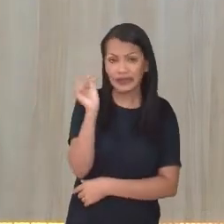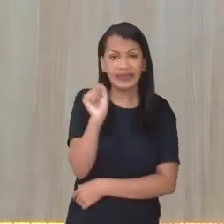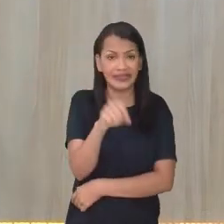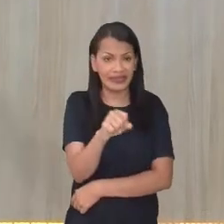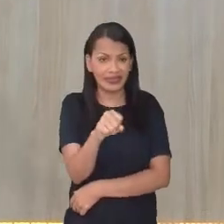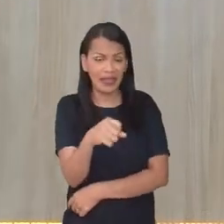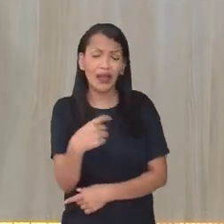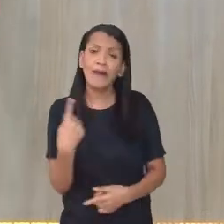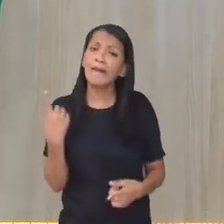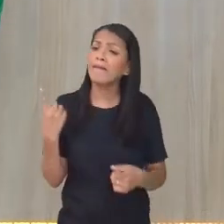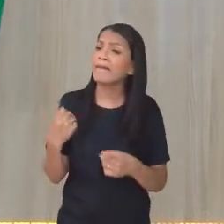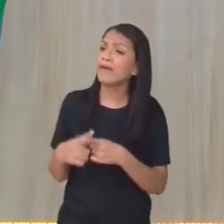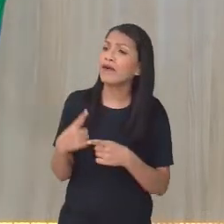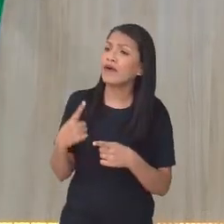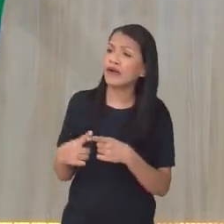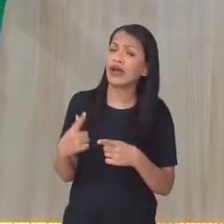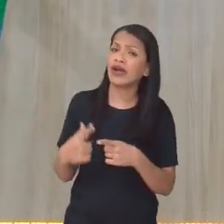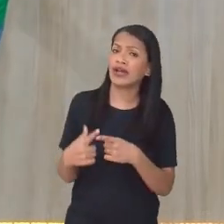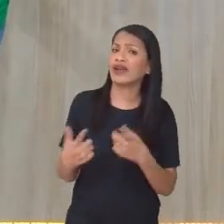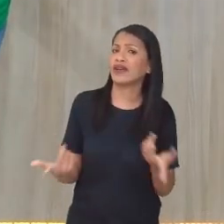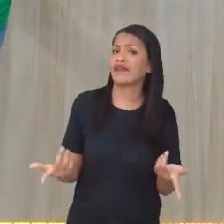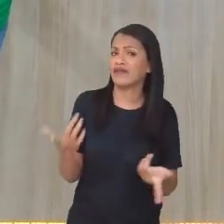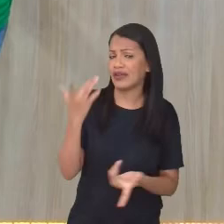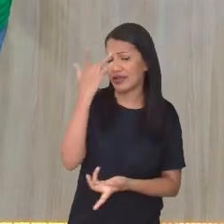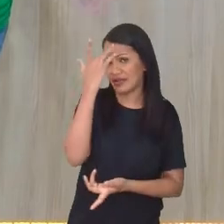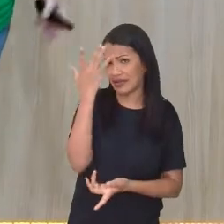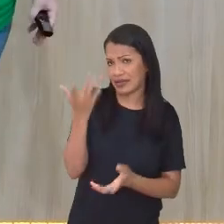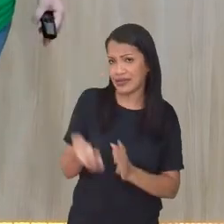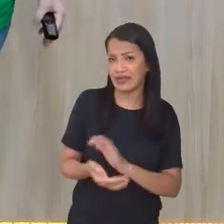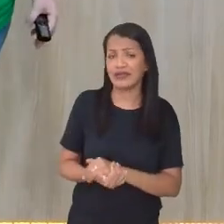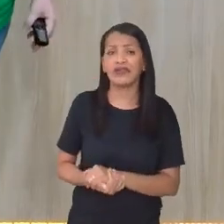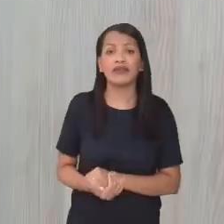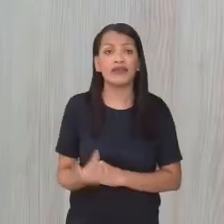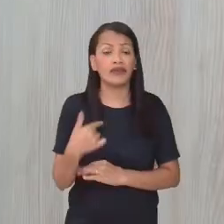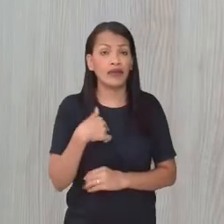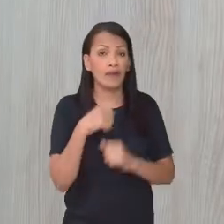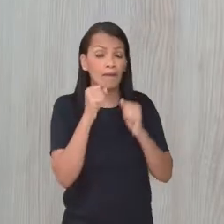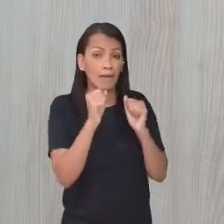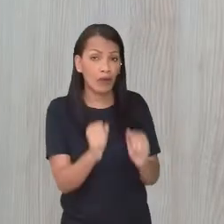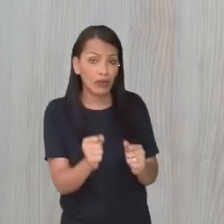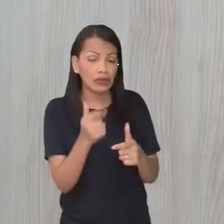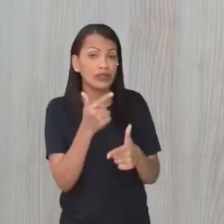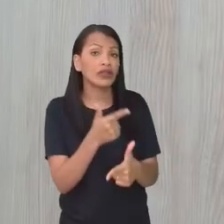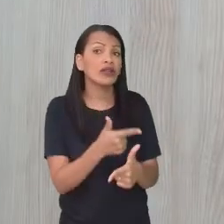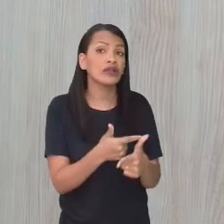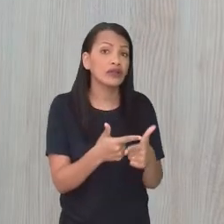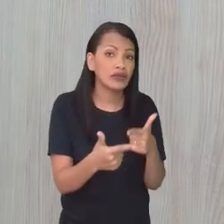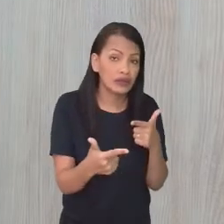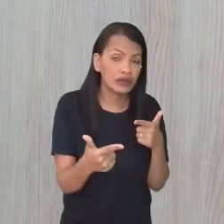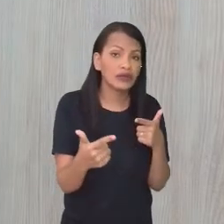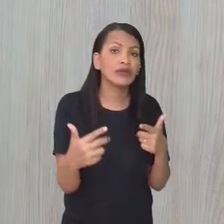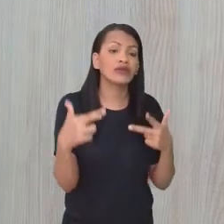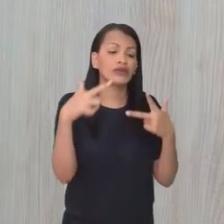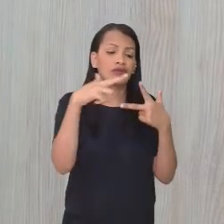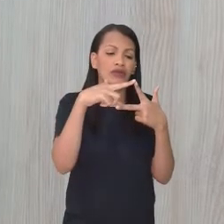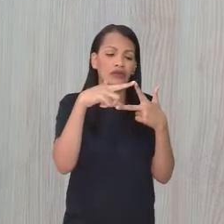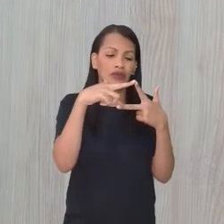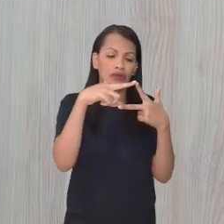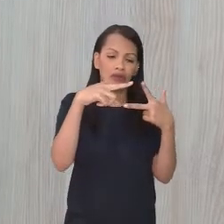Por que, professora? Por que fica mais fácil? Porque a gente pode dividir o quadrado em dois